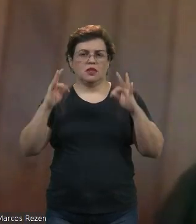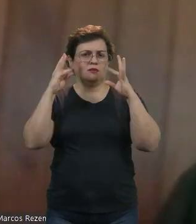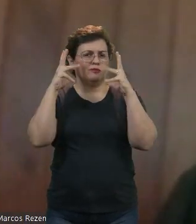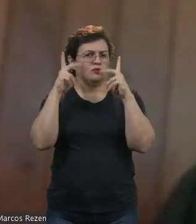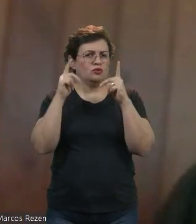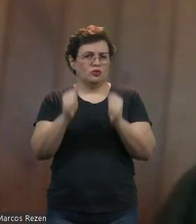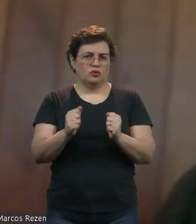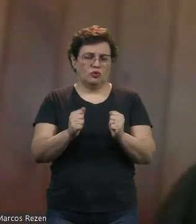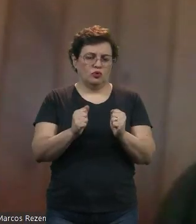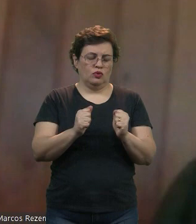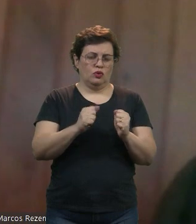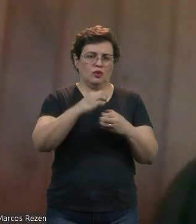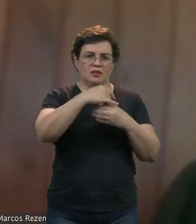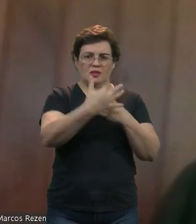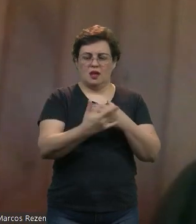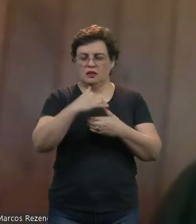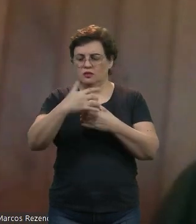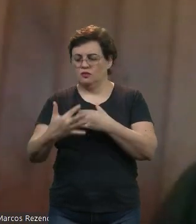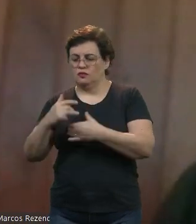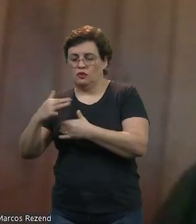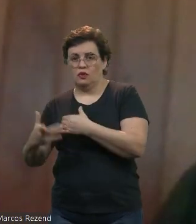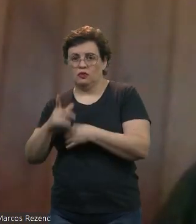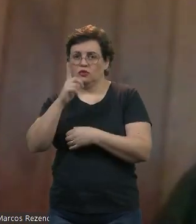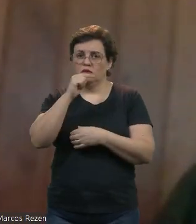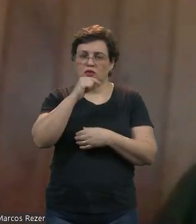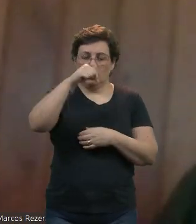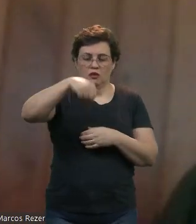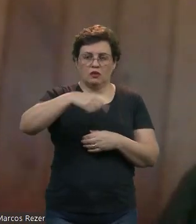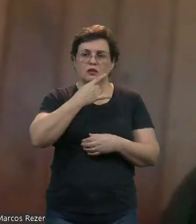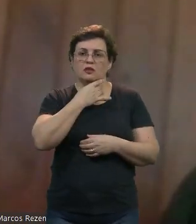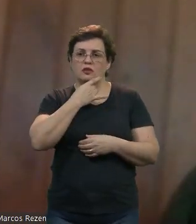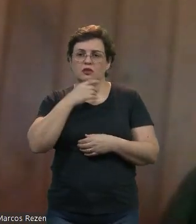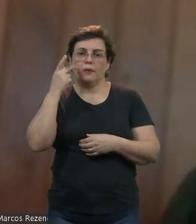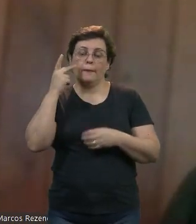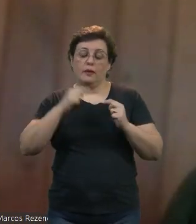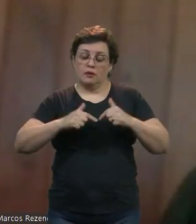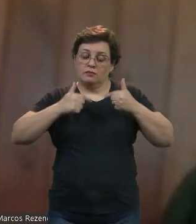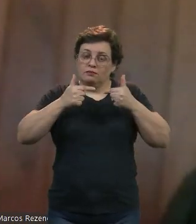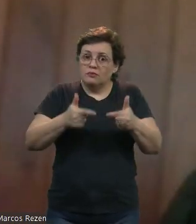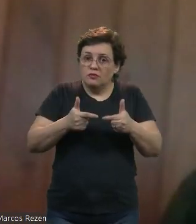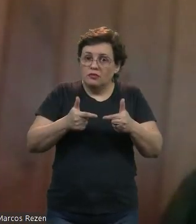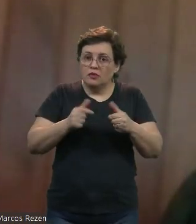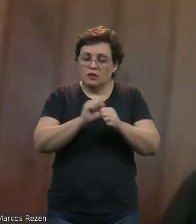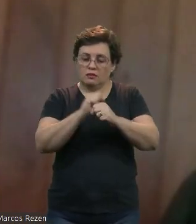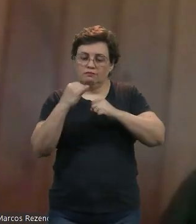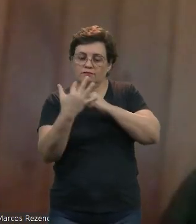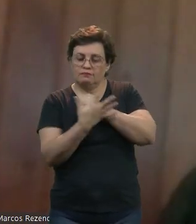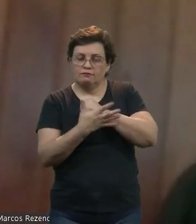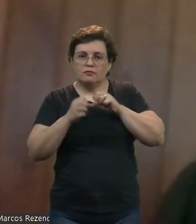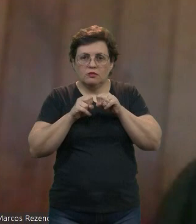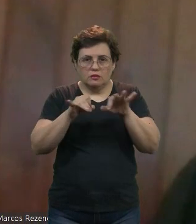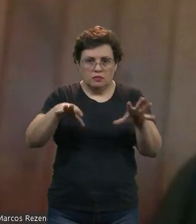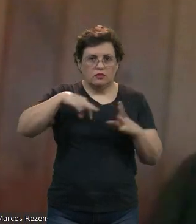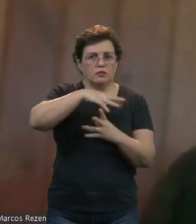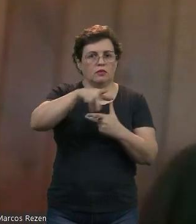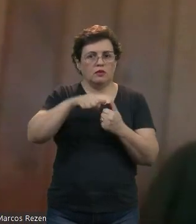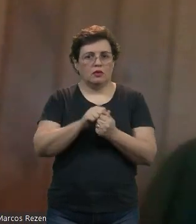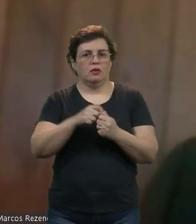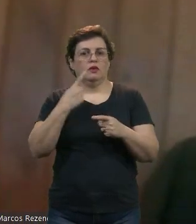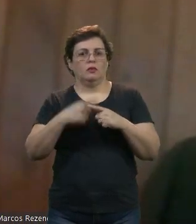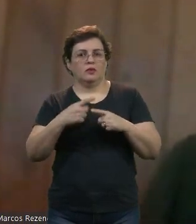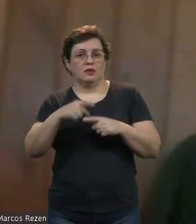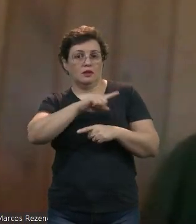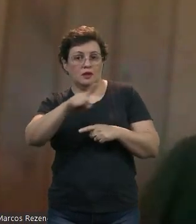as fontes de água de Marília como medida de enfrentamento da pandemia decorrente do coronavírus Covid-19. Considerando